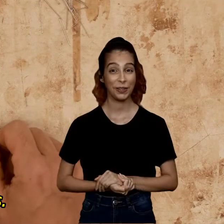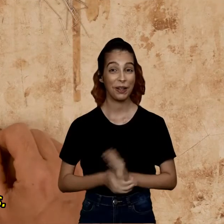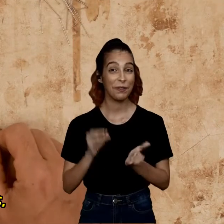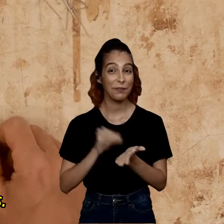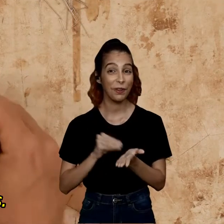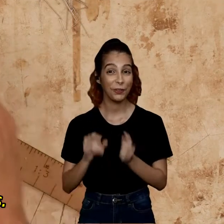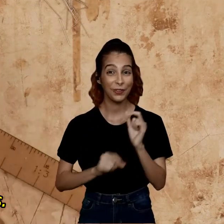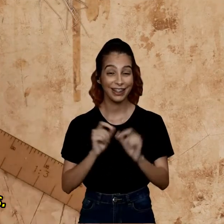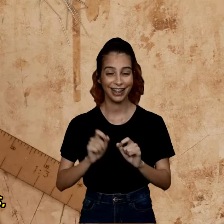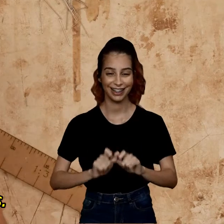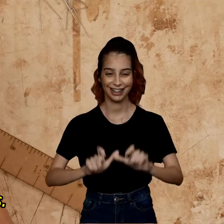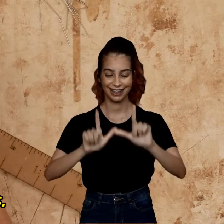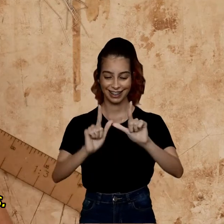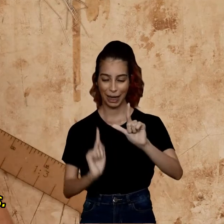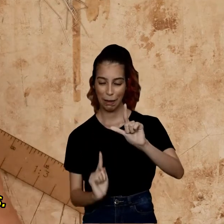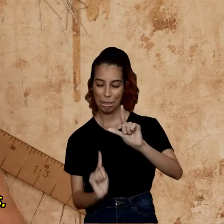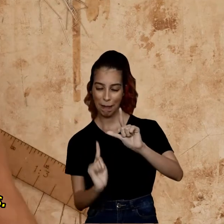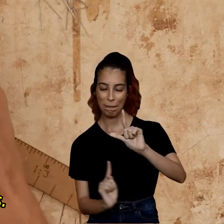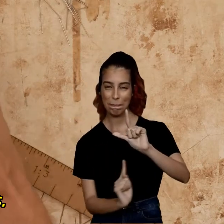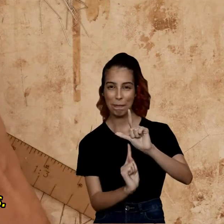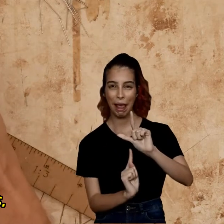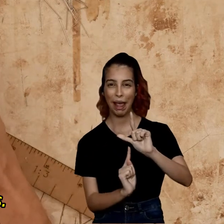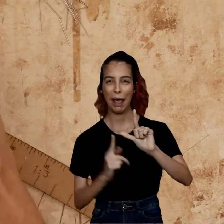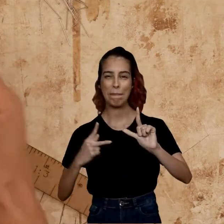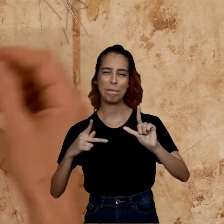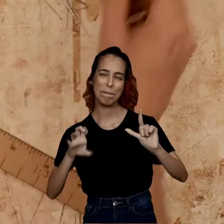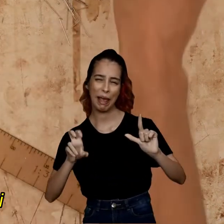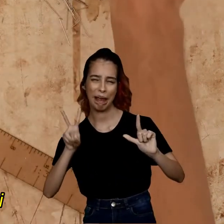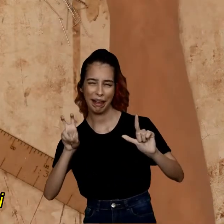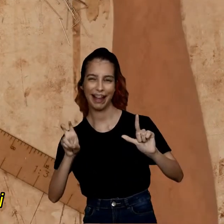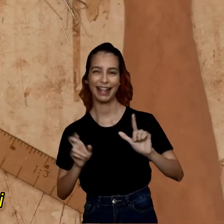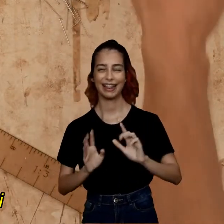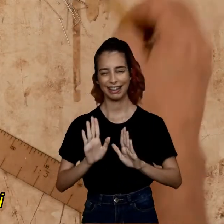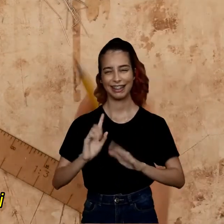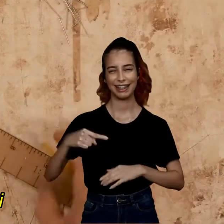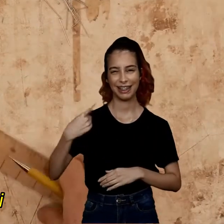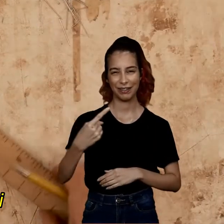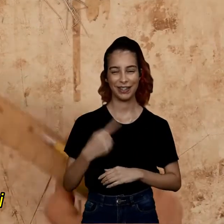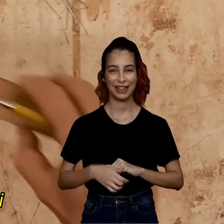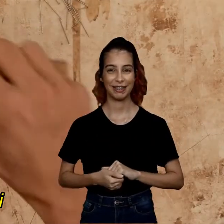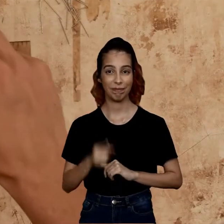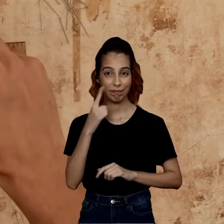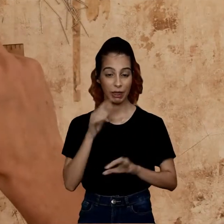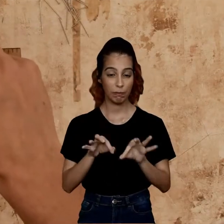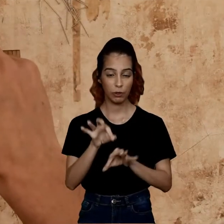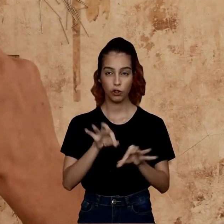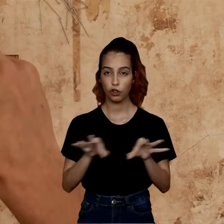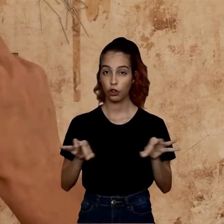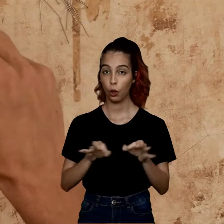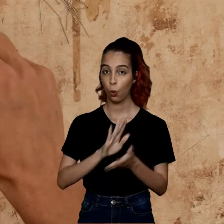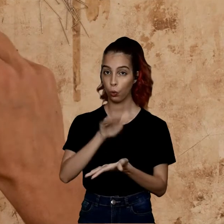Só falta o pé, né? Mas isso a gente pensa mais pra frente um pouco. Vou tirar a última medida aqui, né?